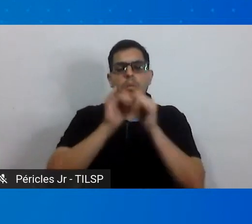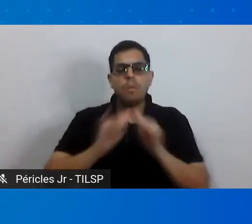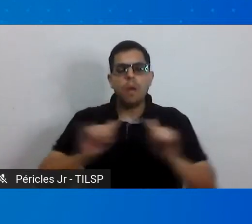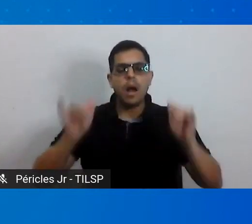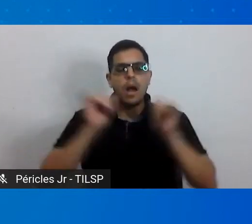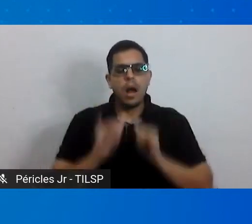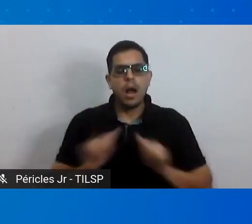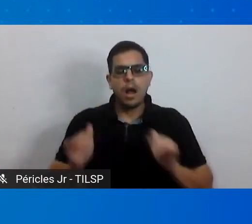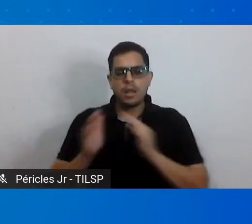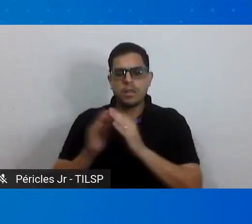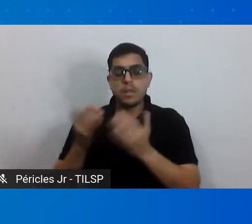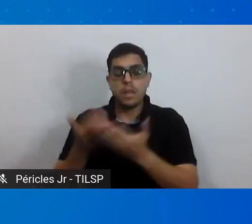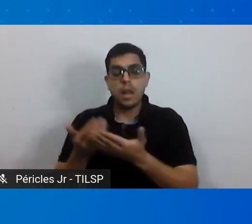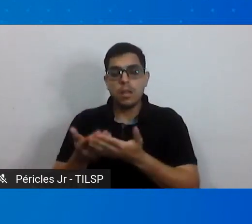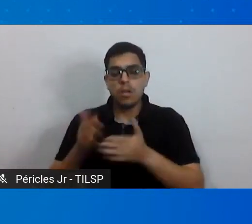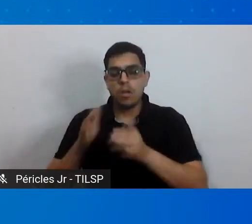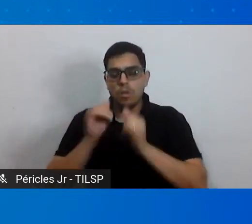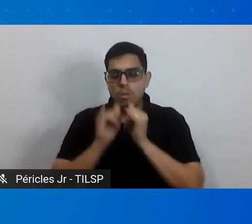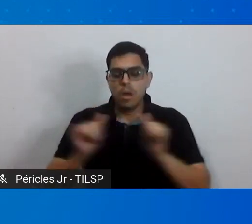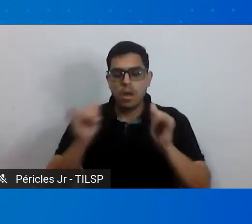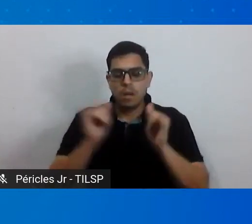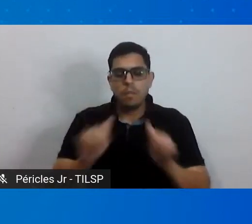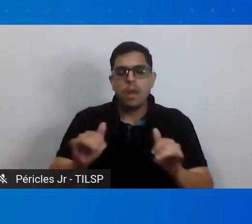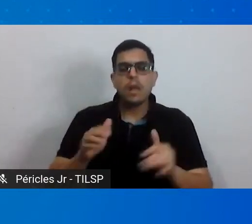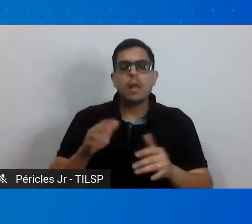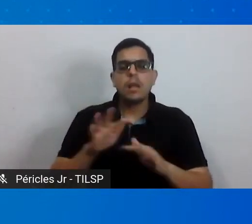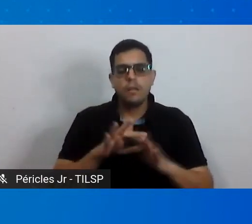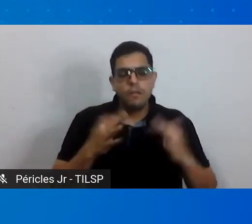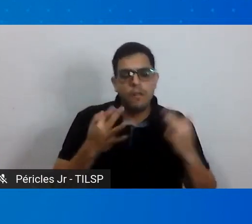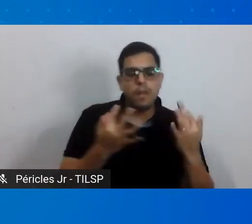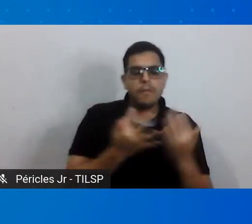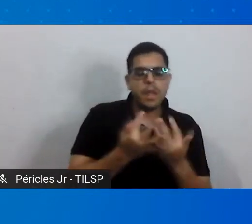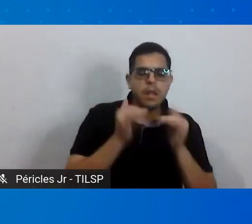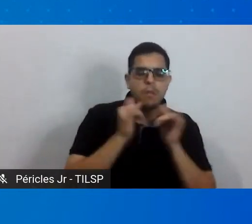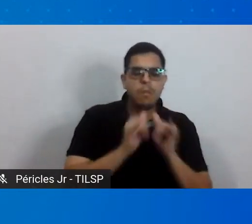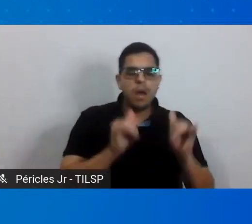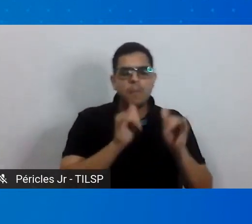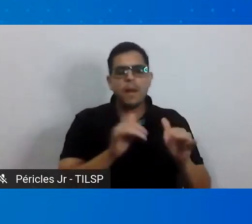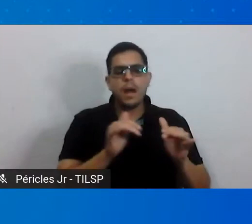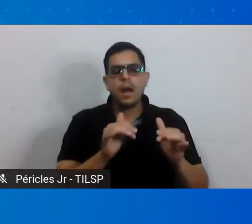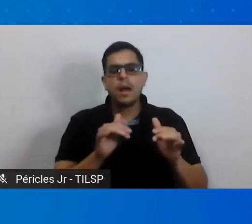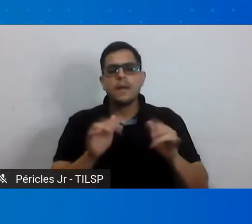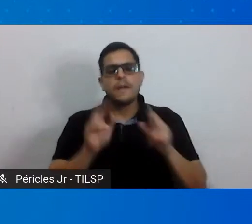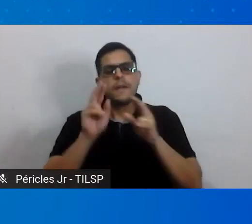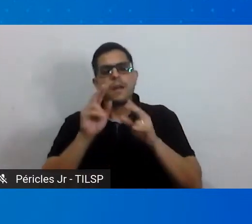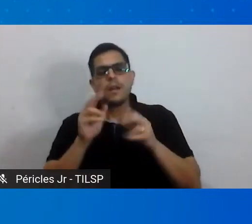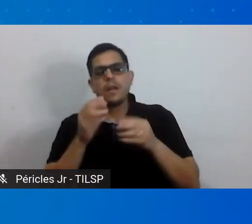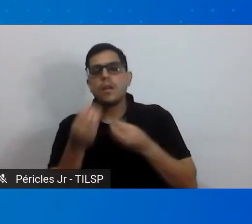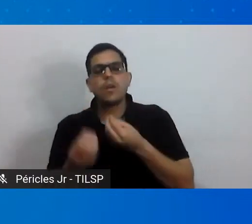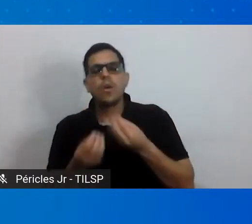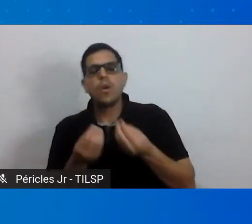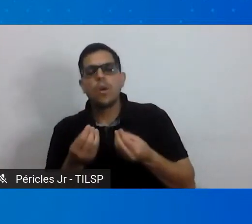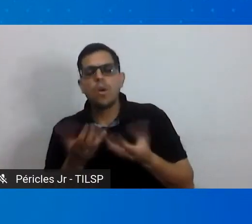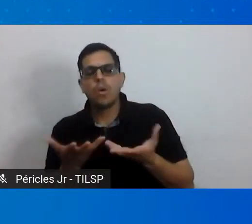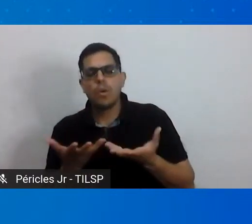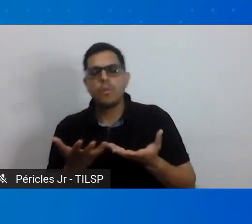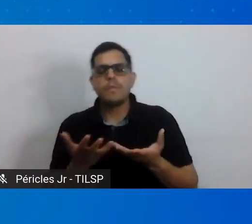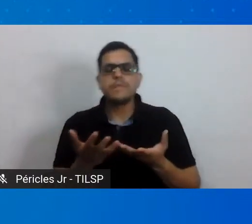essas averiguações com as famílias e eles ficaram assim extremamente envolvidos